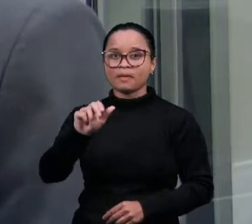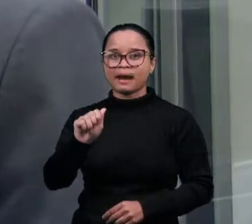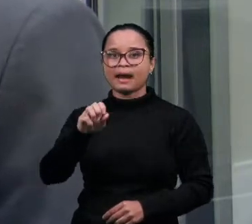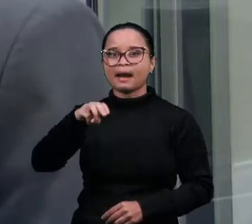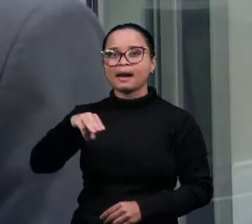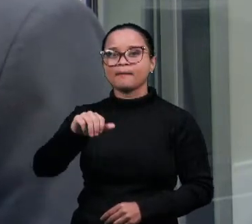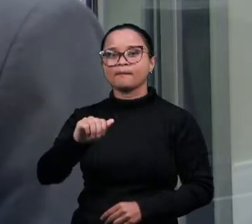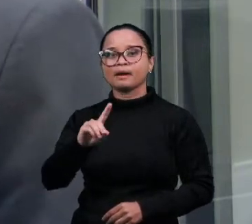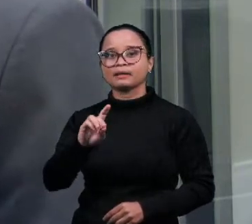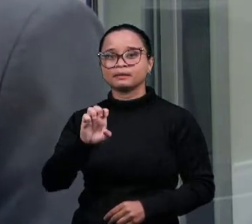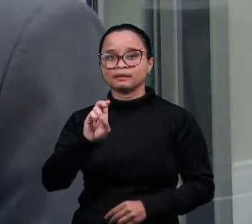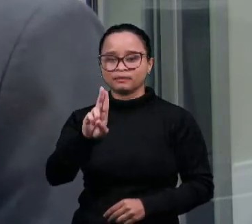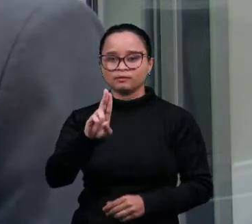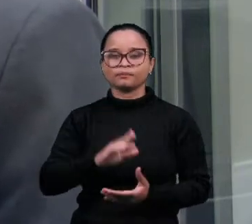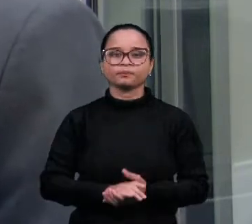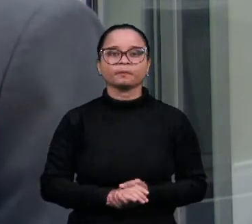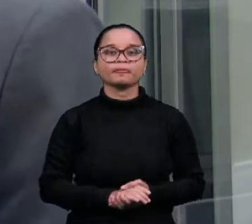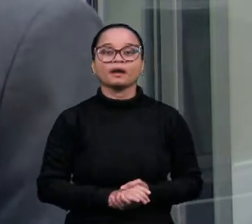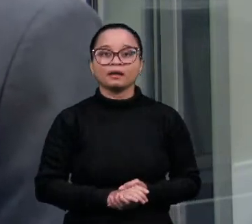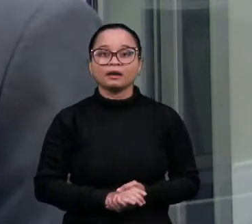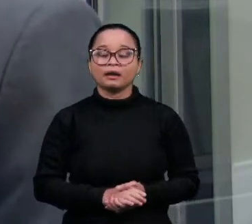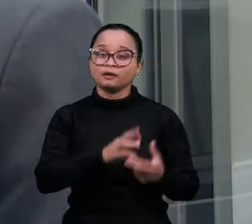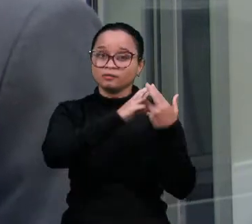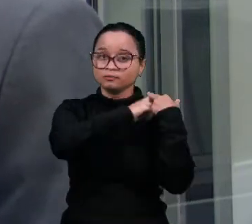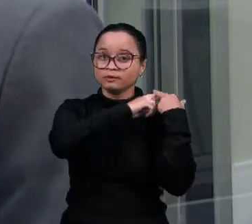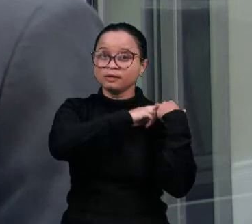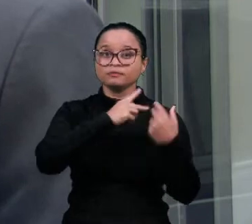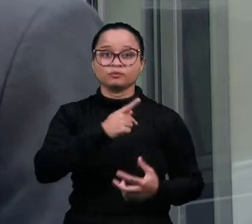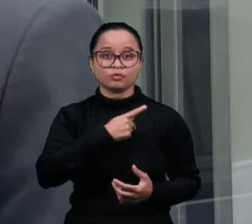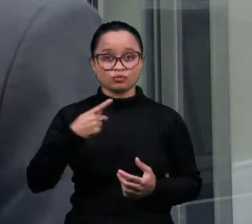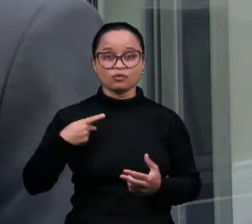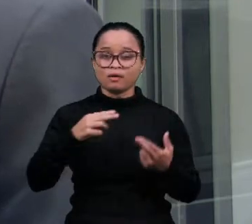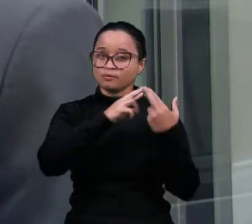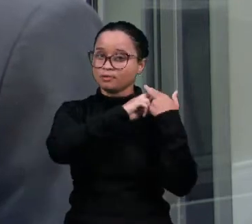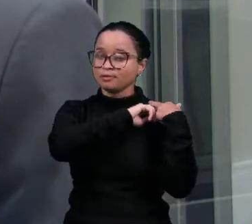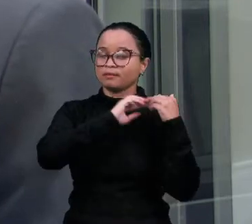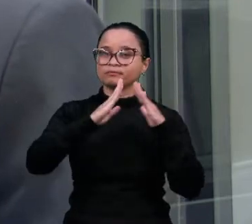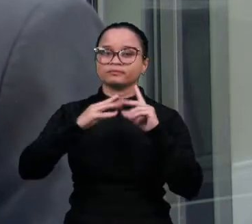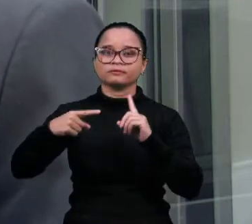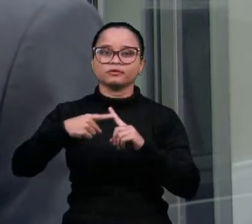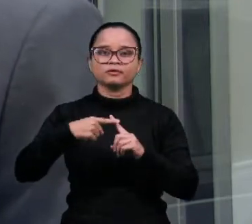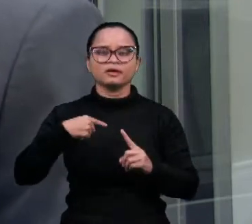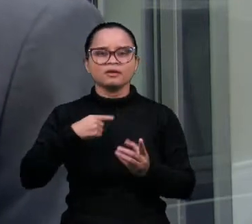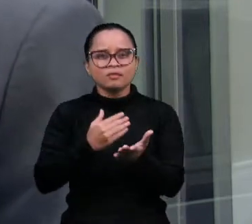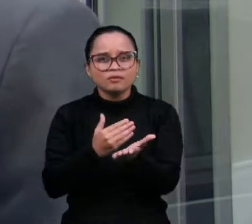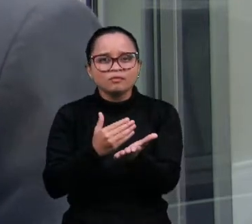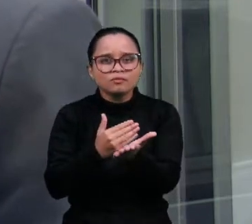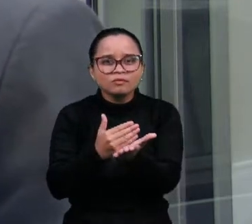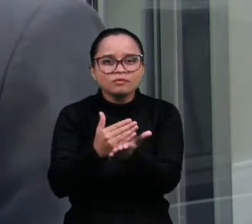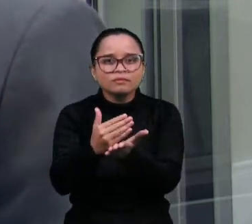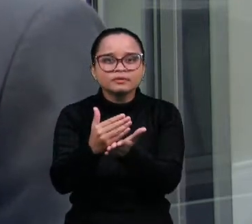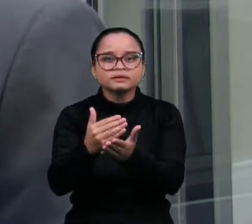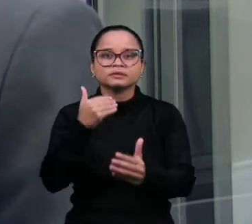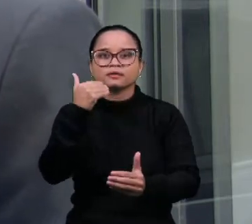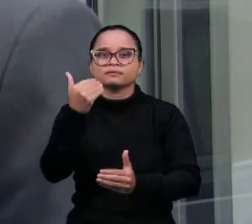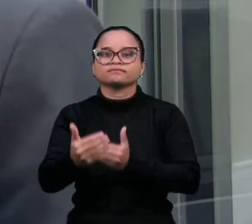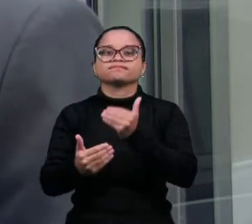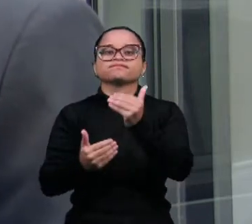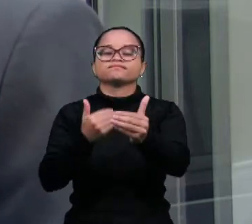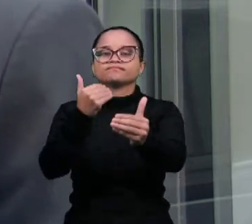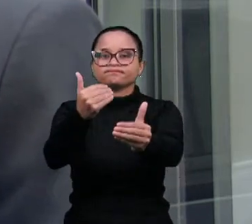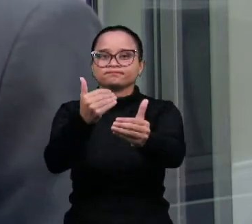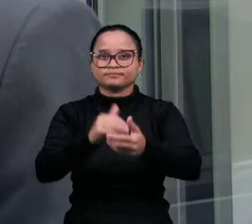estava à frente do ministério dessa igreja, e eu comecei a caminhar e eu era muito questionador,